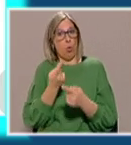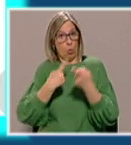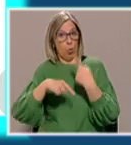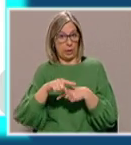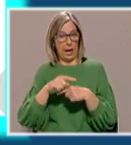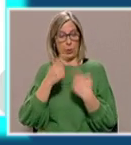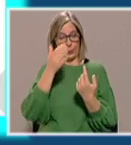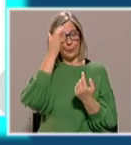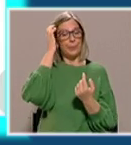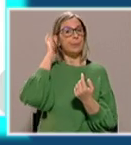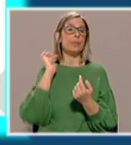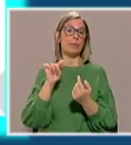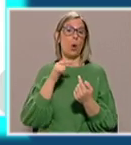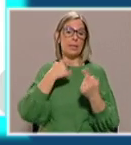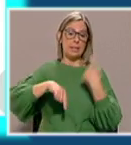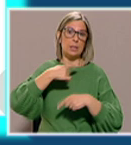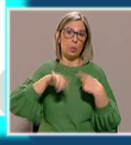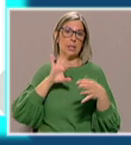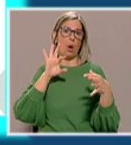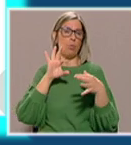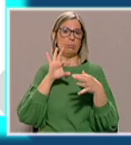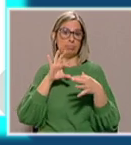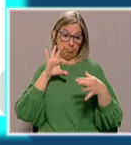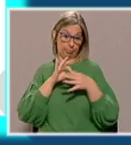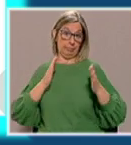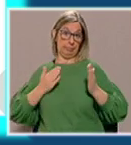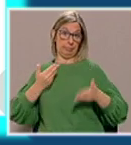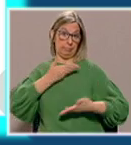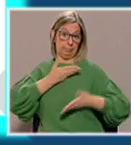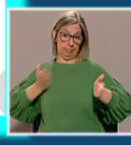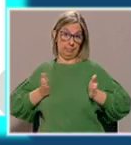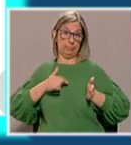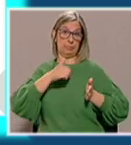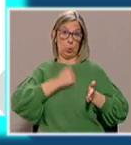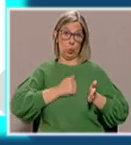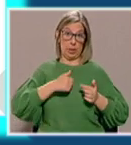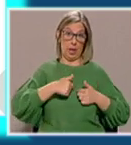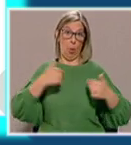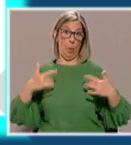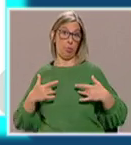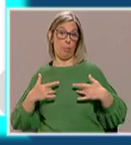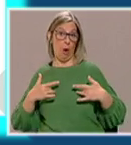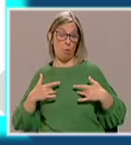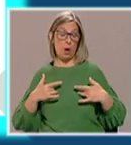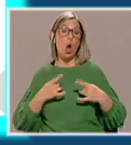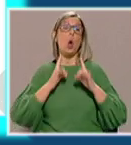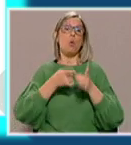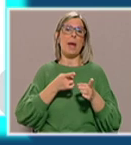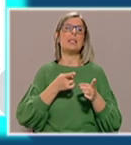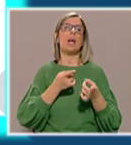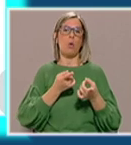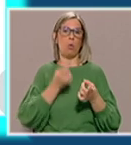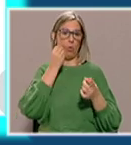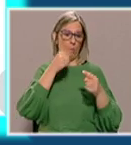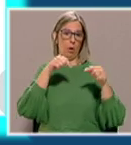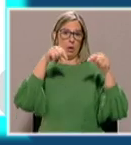pulmonar se efetua? A circulação pulmonar começa no ventrículo direito. E vocês veem ali na imagem, então, o